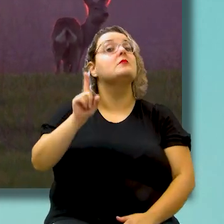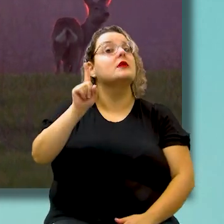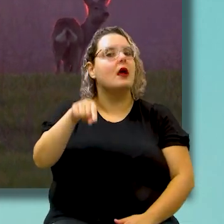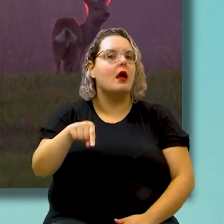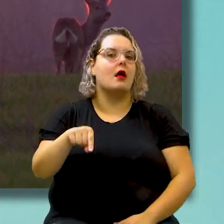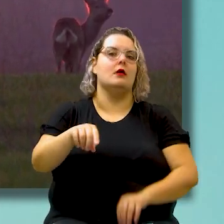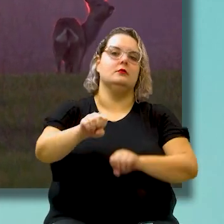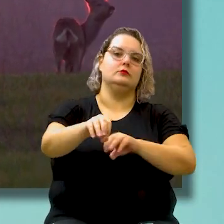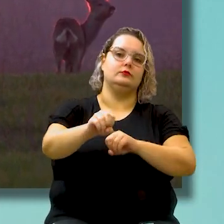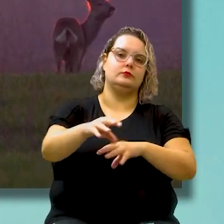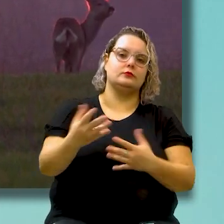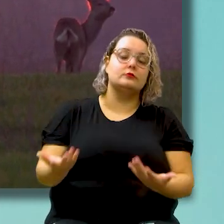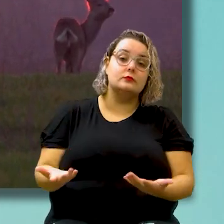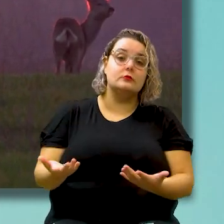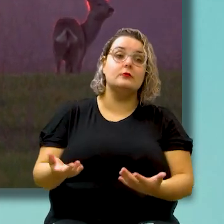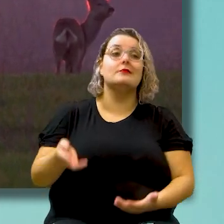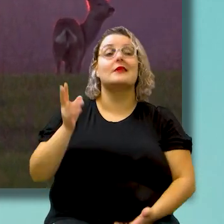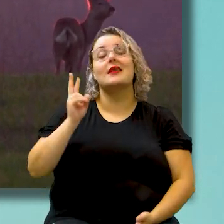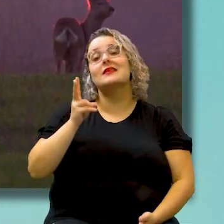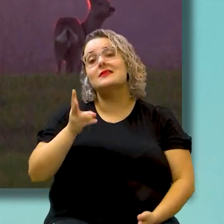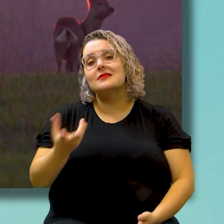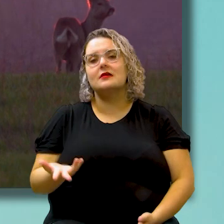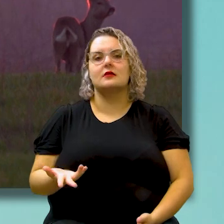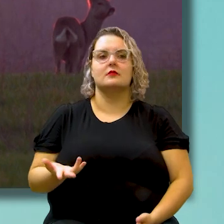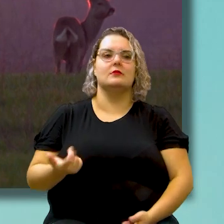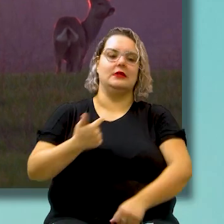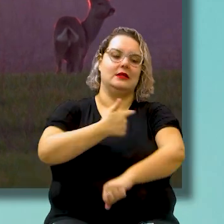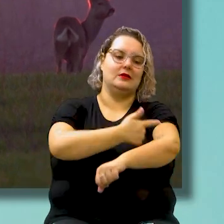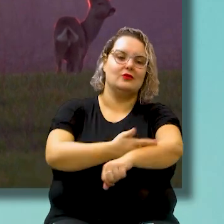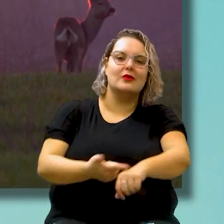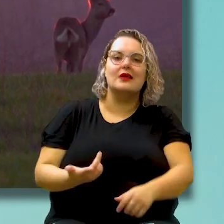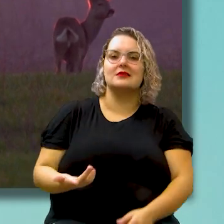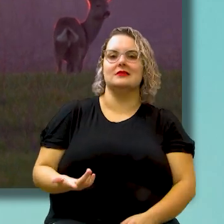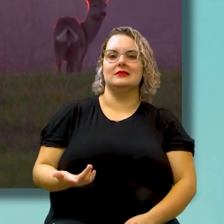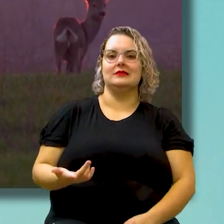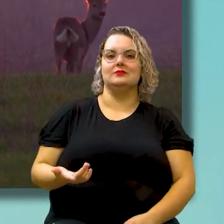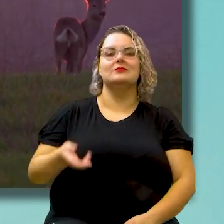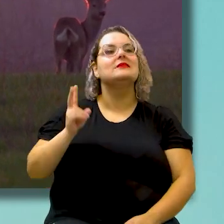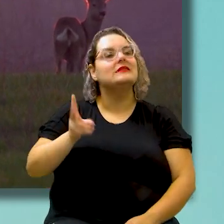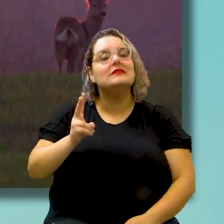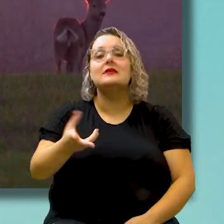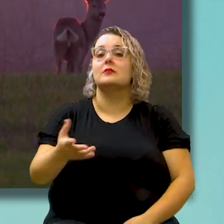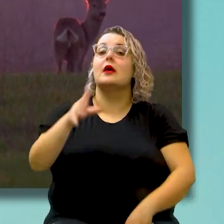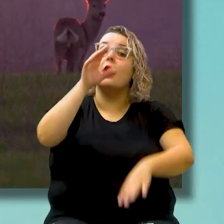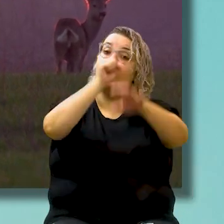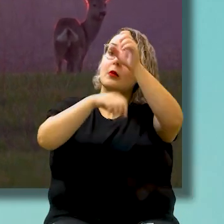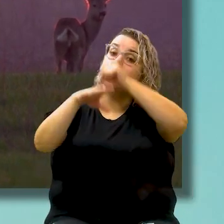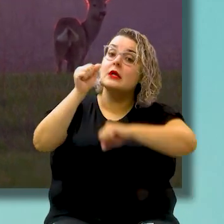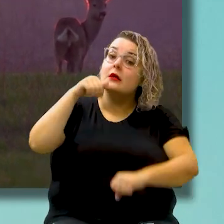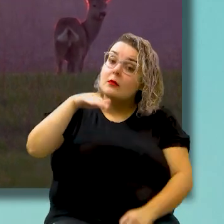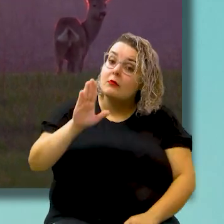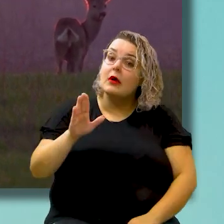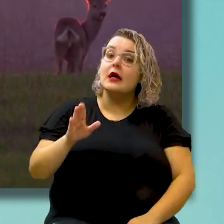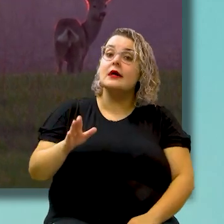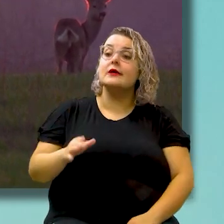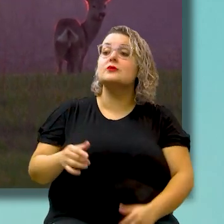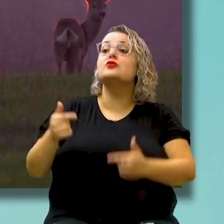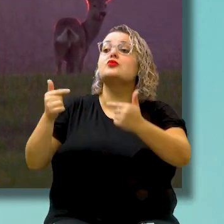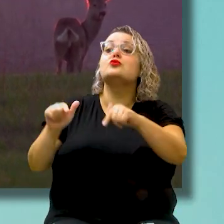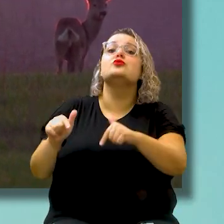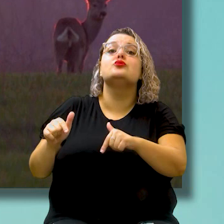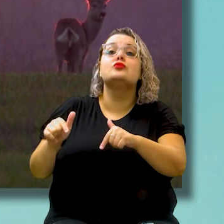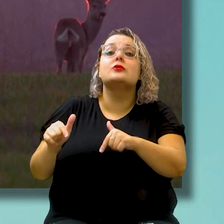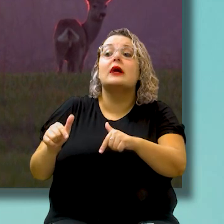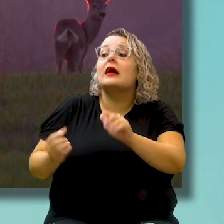é a educação. Sem Sempre a gente dúvida. acaba caindo na nossa tecla comum, que é que nós precisamos aprender mais de onde vêm